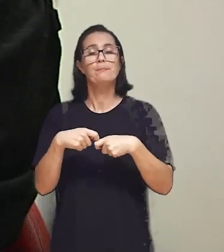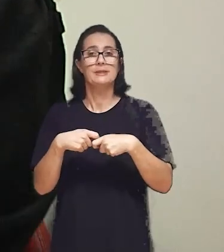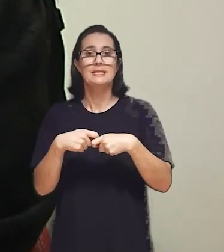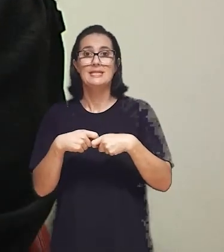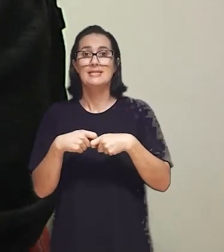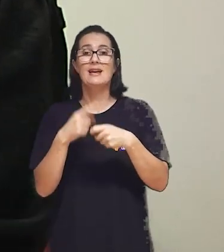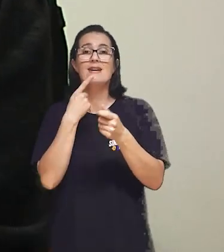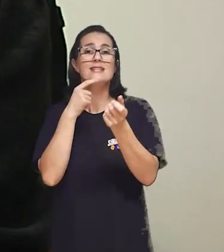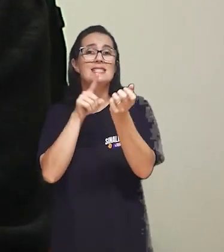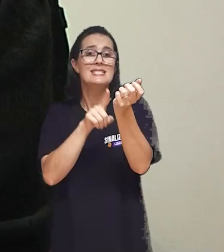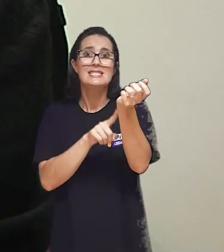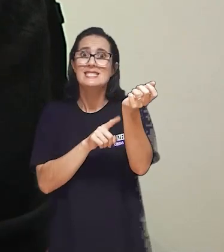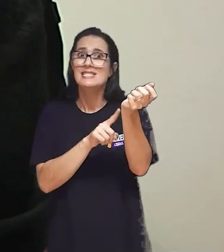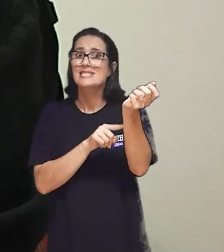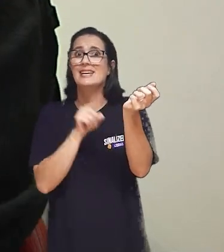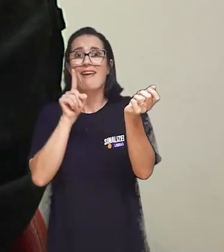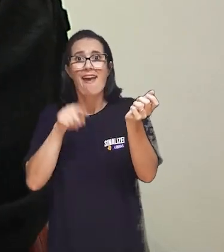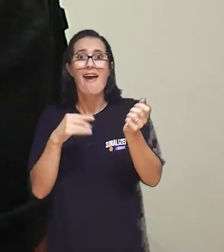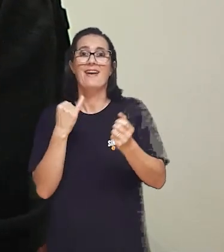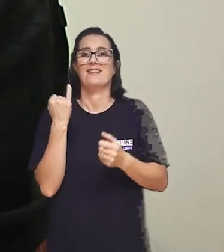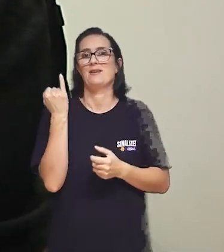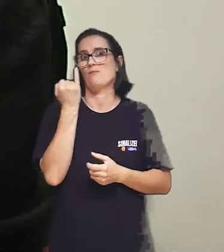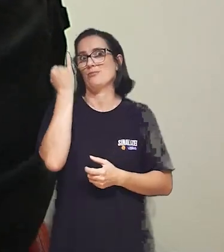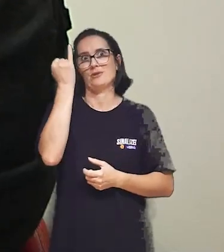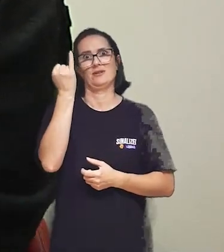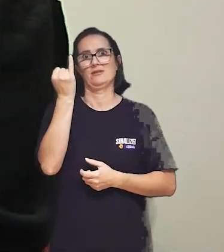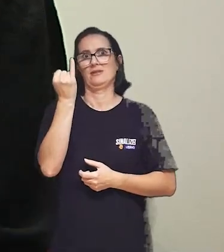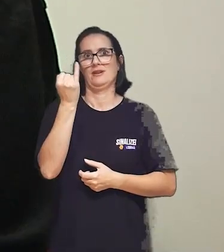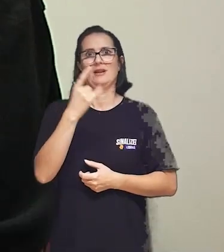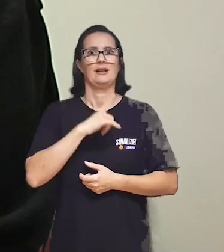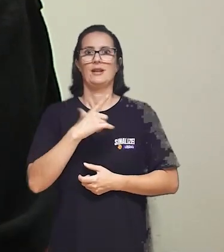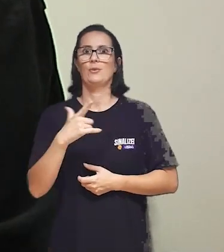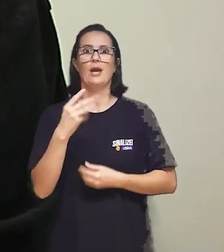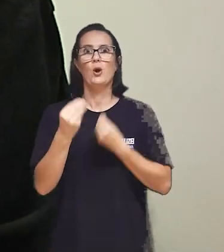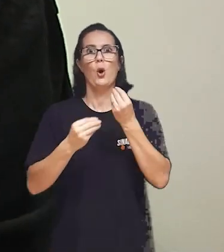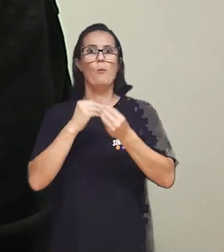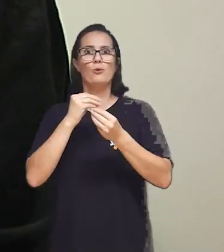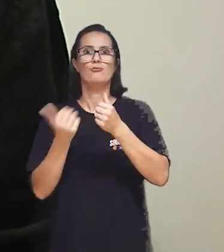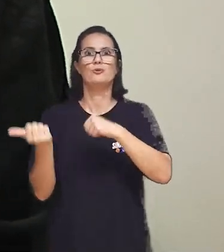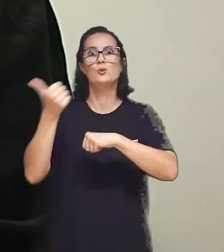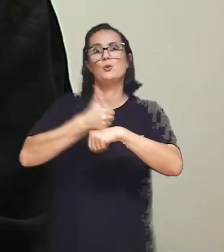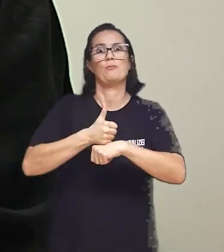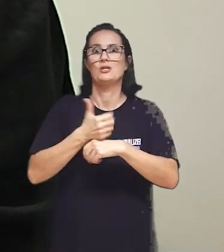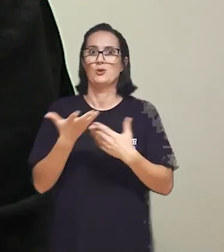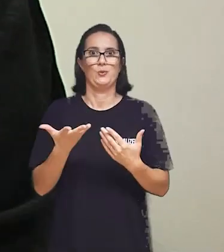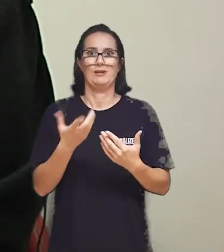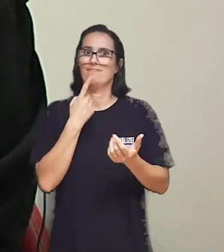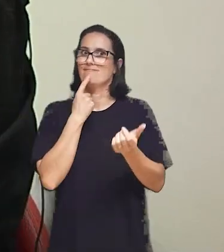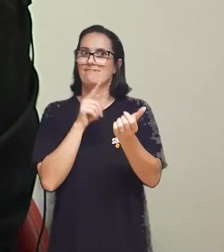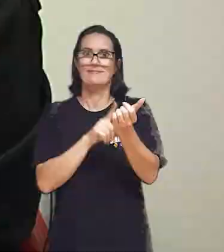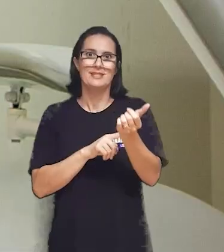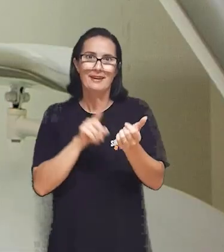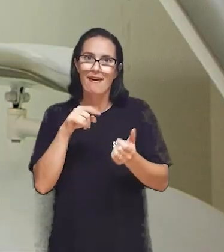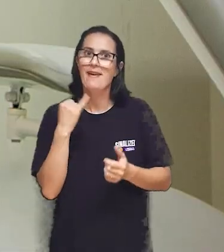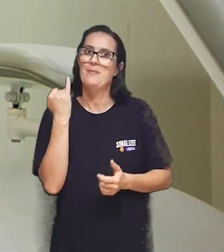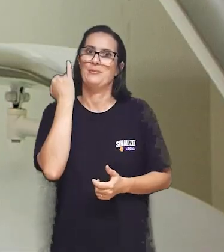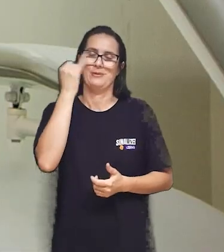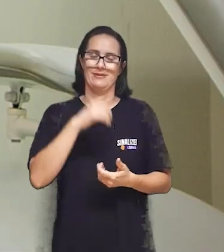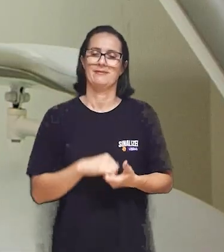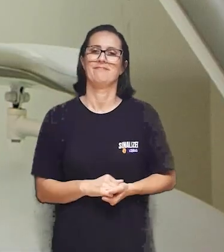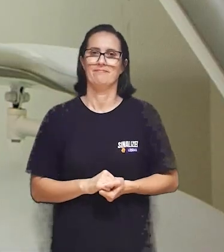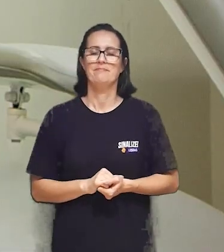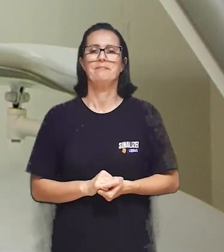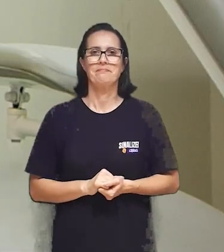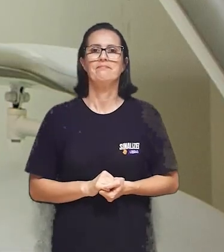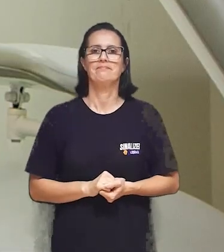bem tão importante, tão dificilmente substituível, porque ele não é substituível, né? Não existe substituição para o sangue. Em